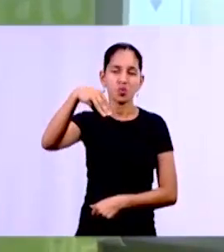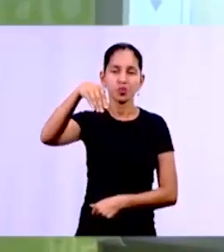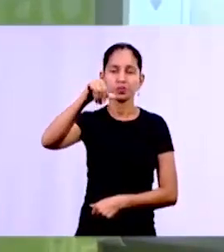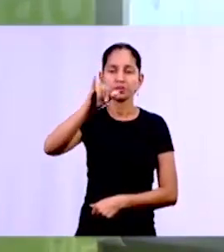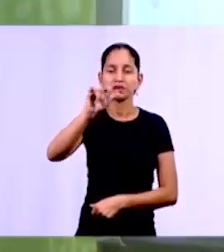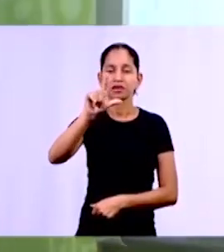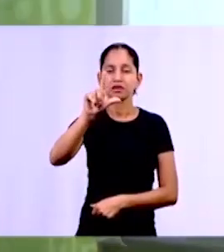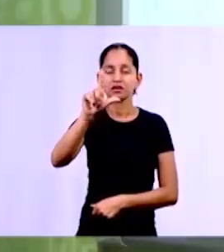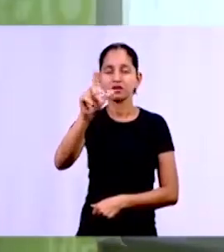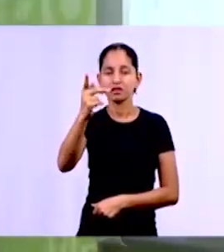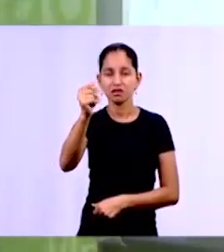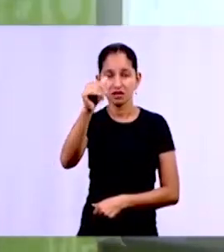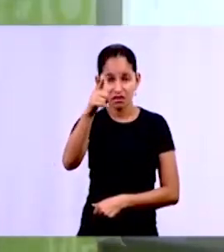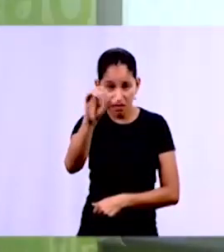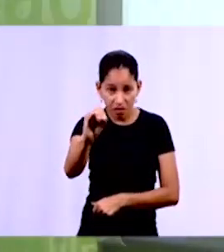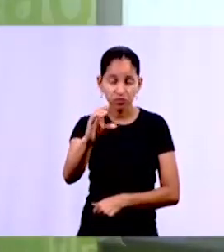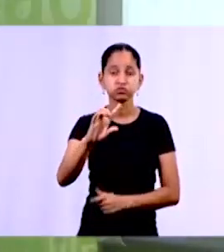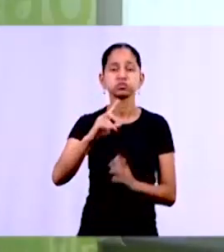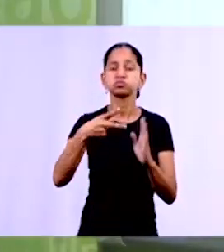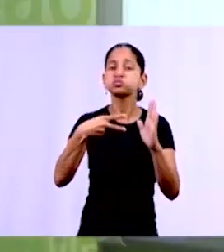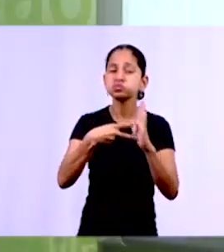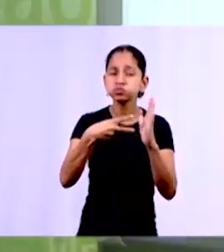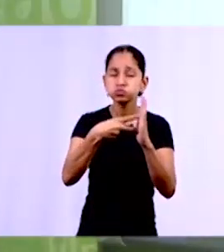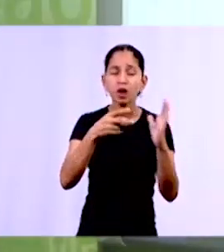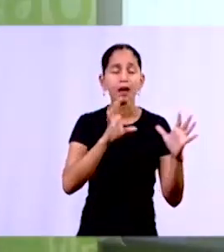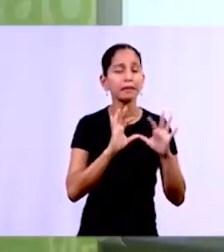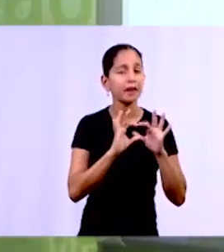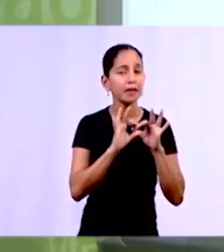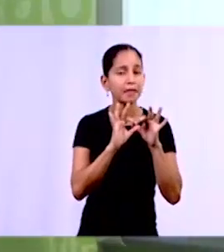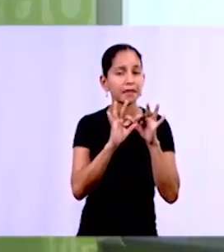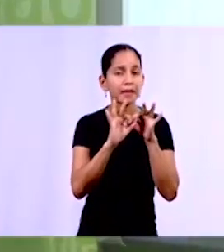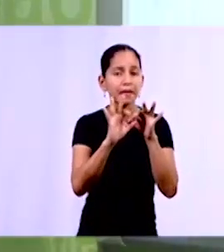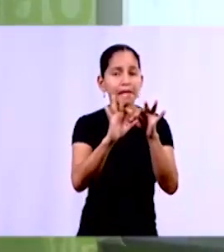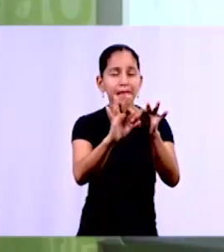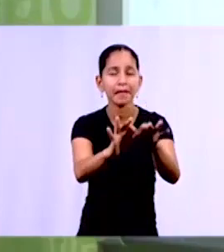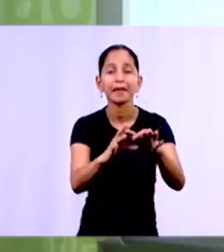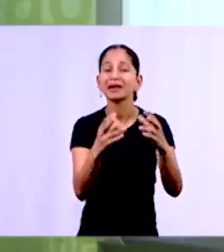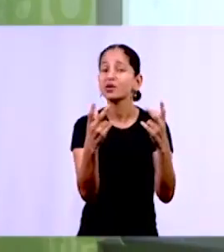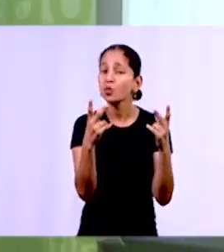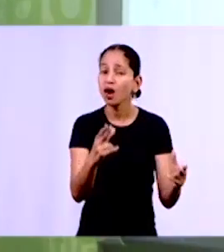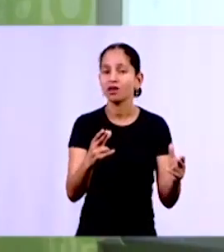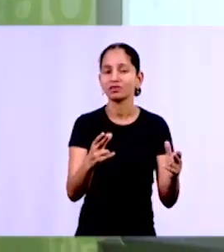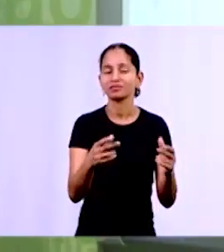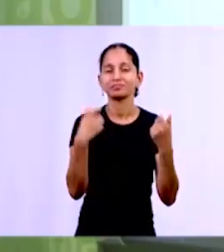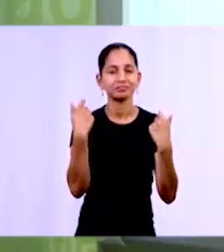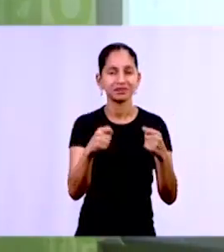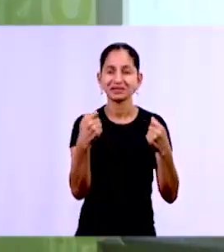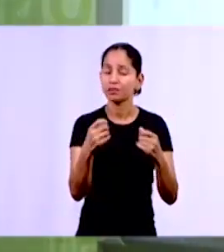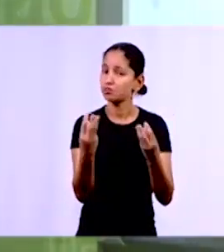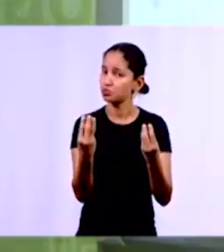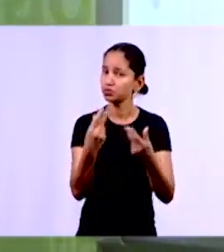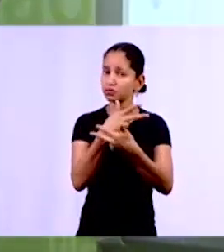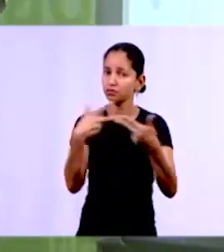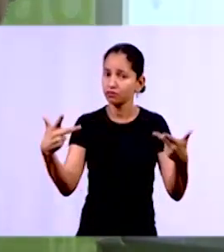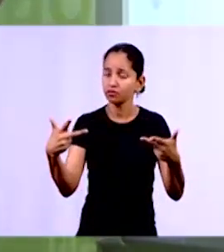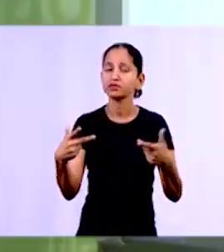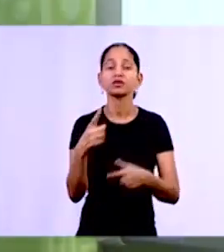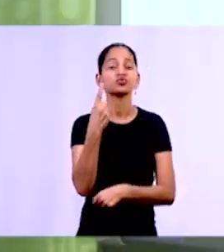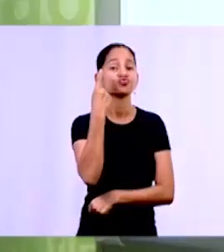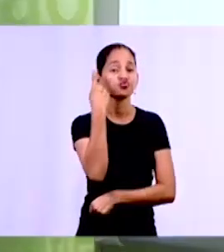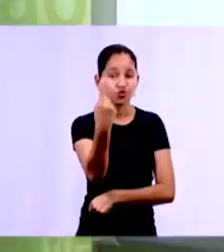equivalente núcleos de computador a 1,5 milhão de notebooks iguais a esse. É muita coisa, né? E é um computador